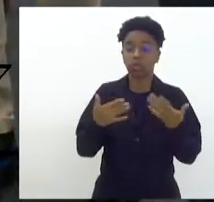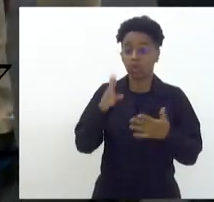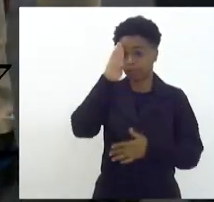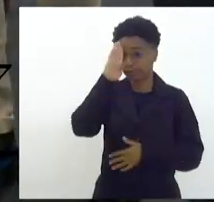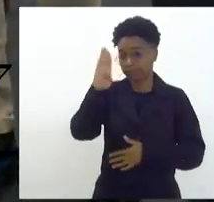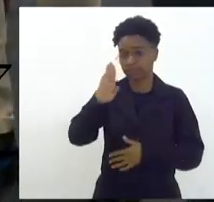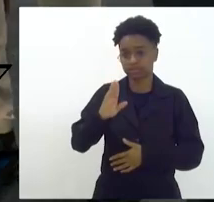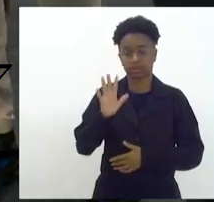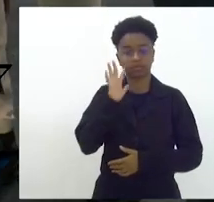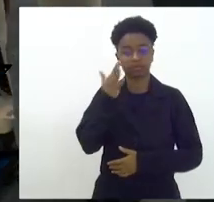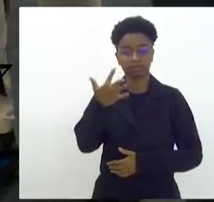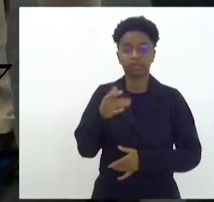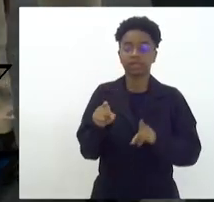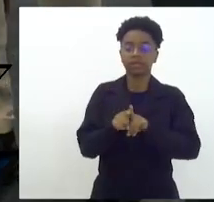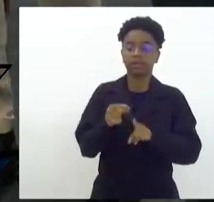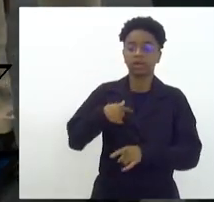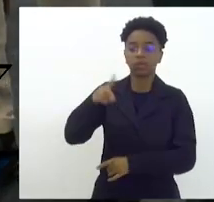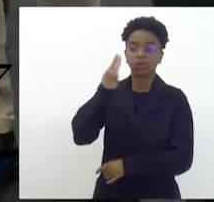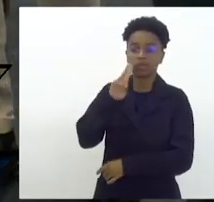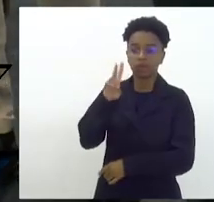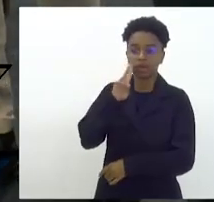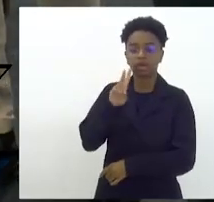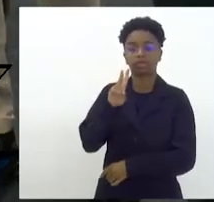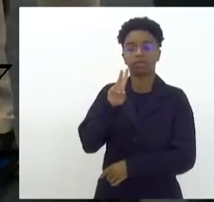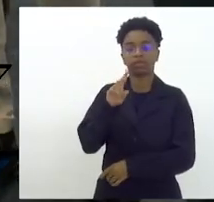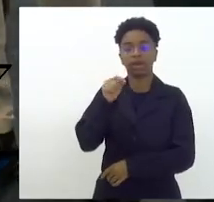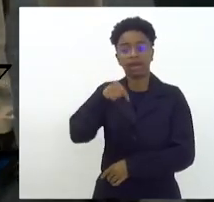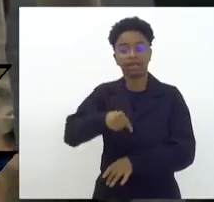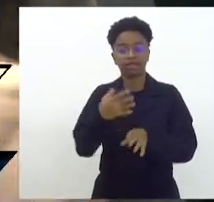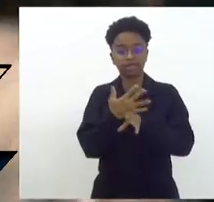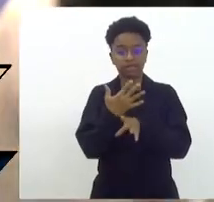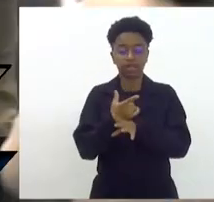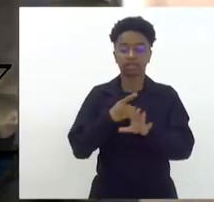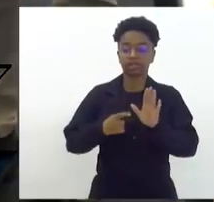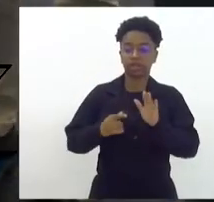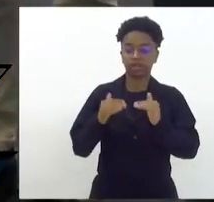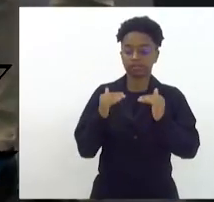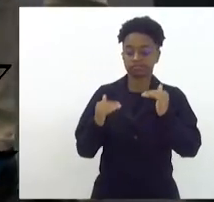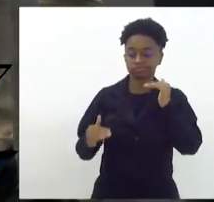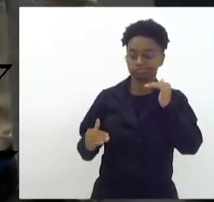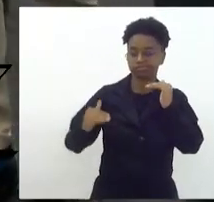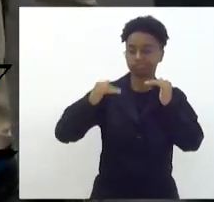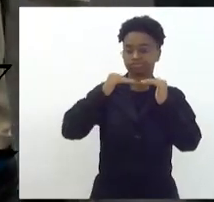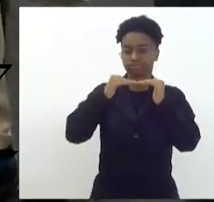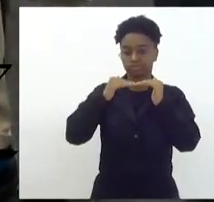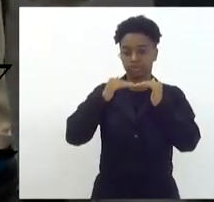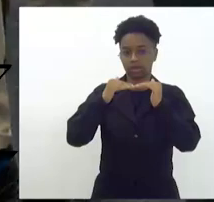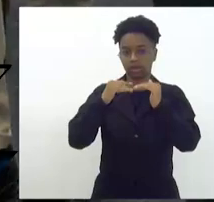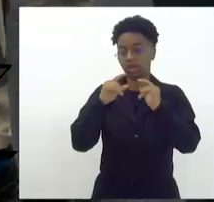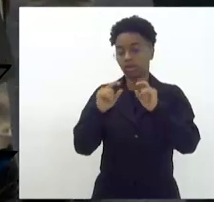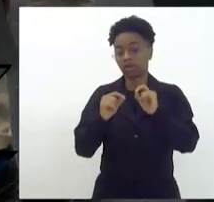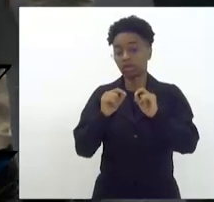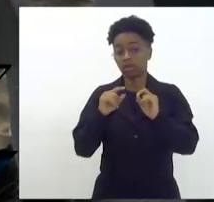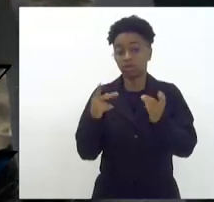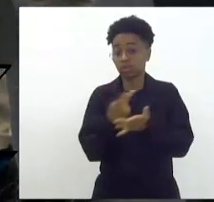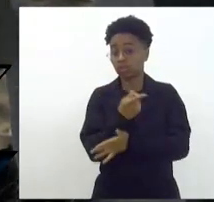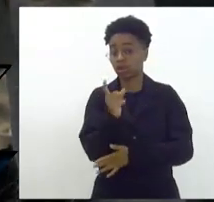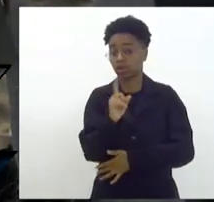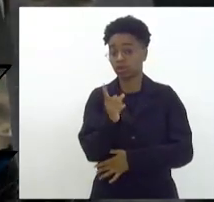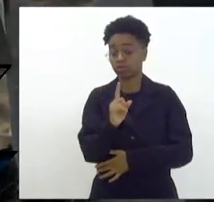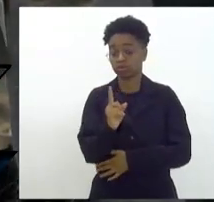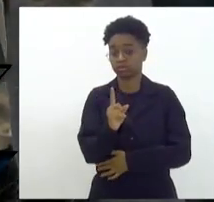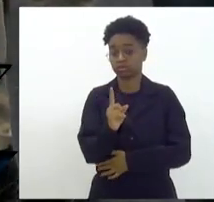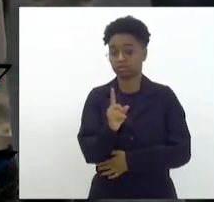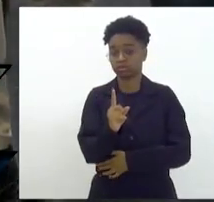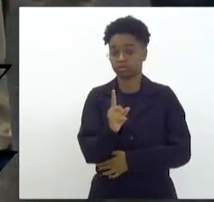e lembra ainda que era o Parlamento ao qual a gente tem a proporcionalidade proporcionalidade que não acontece